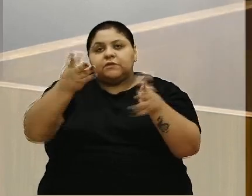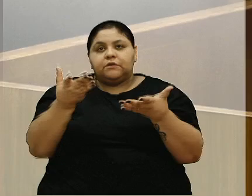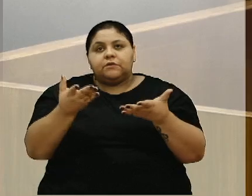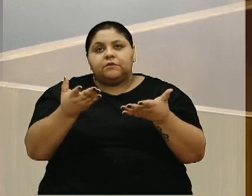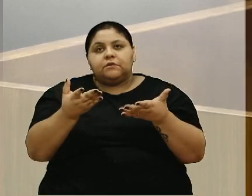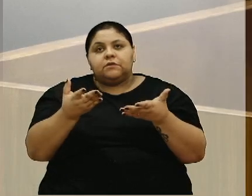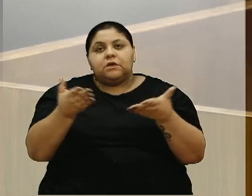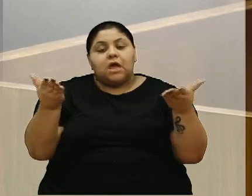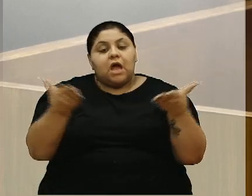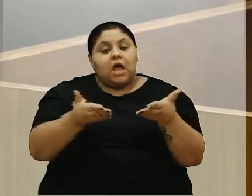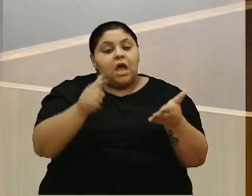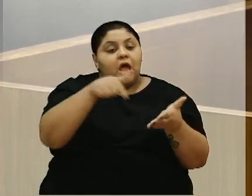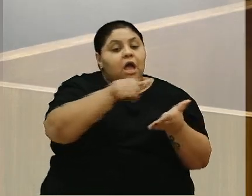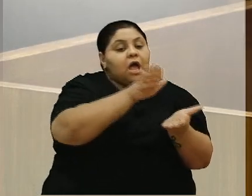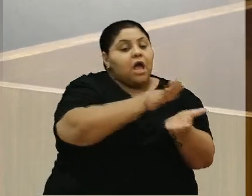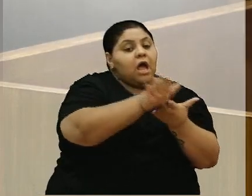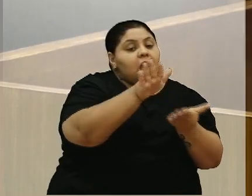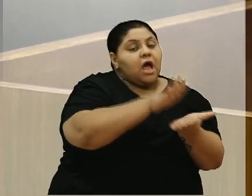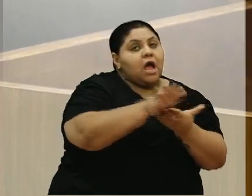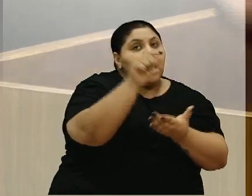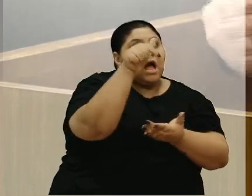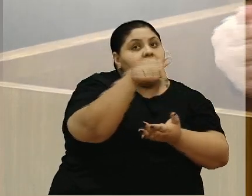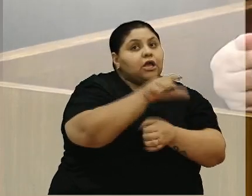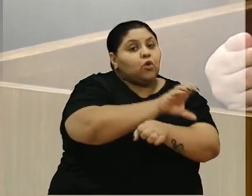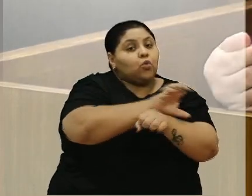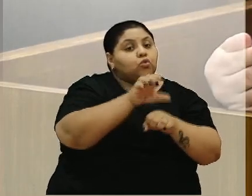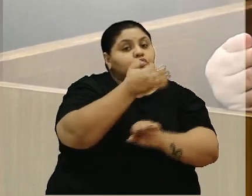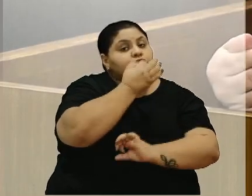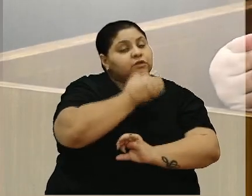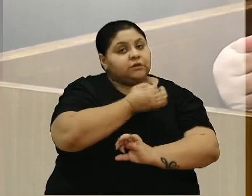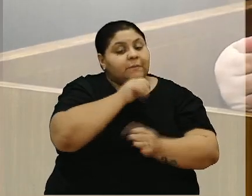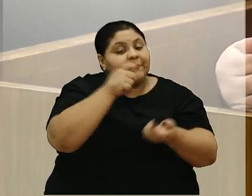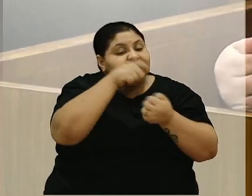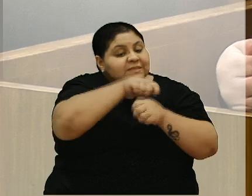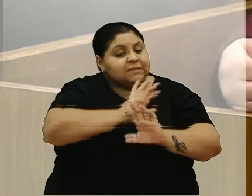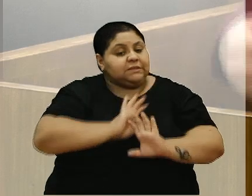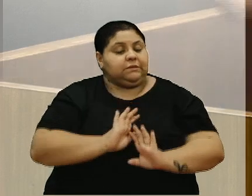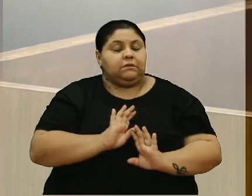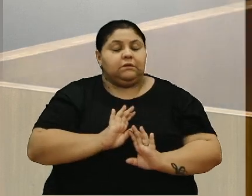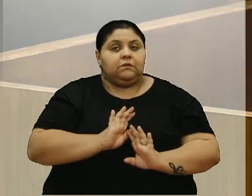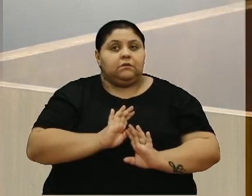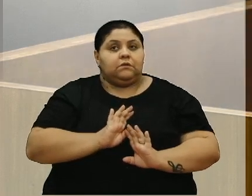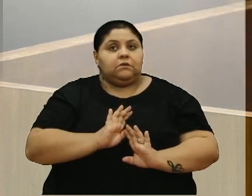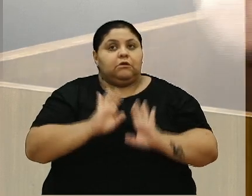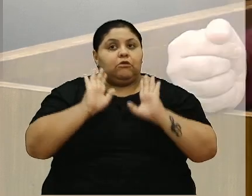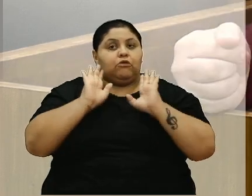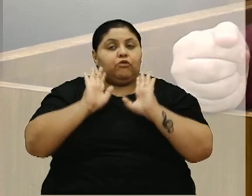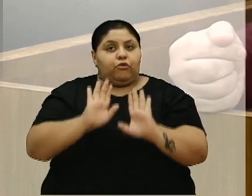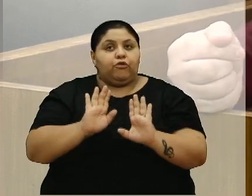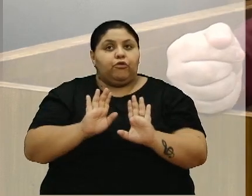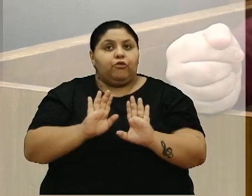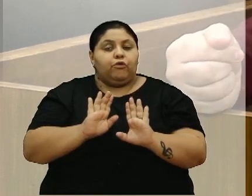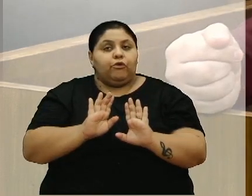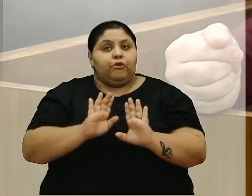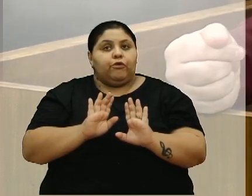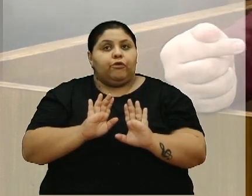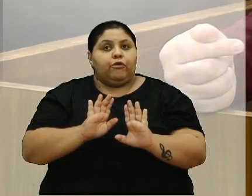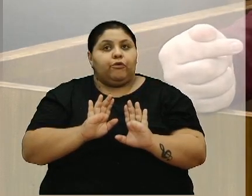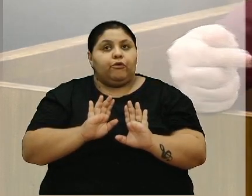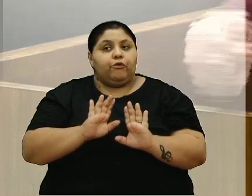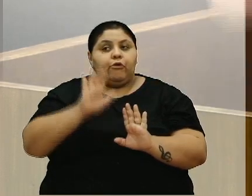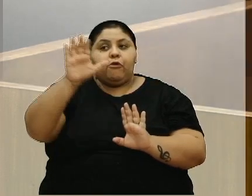Vamos produzir capital intelectual para aquilo que Caxias do Sul precisa, para a gente parar de importar recursos humanos de